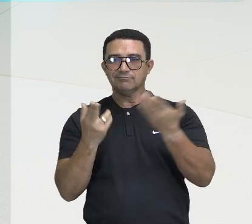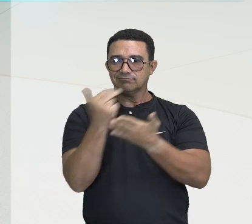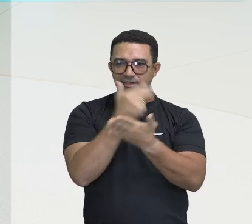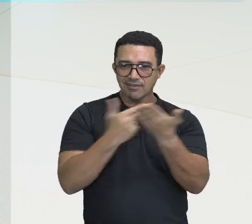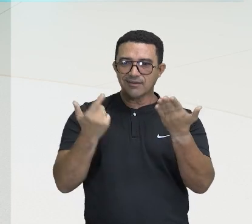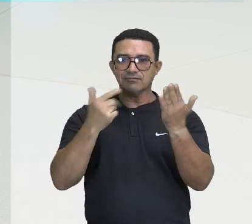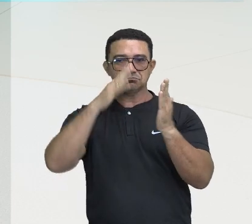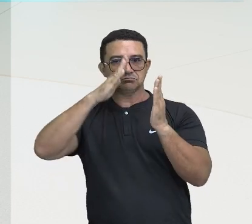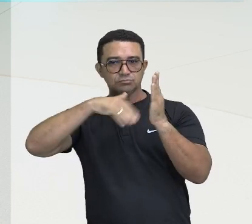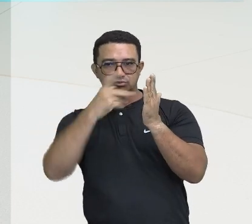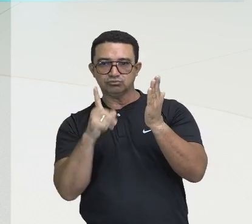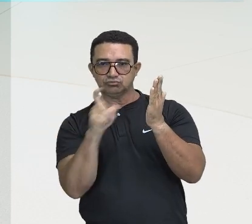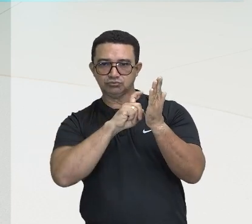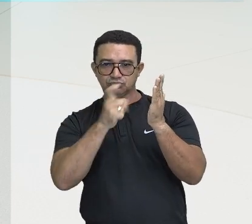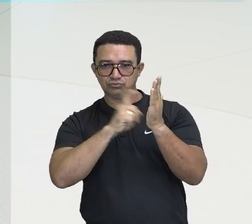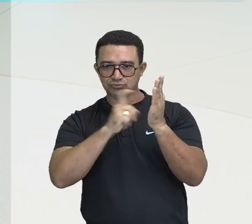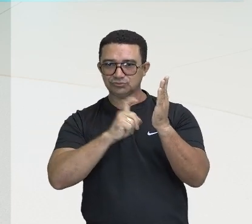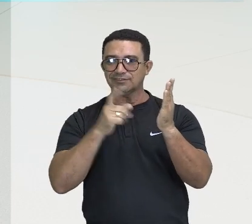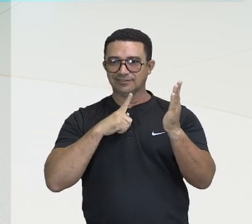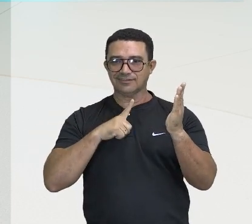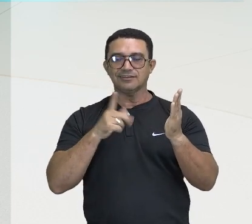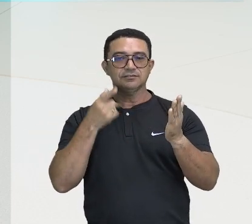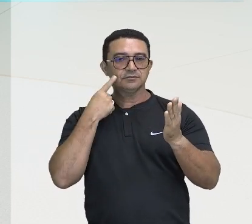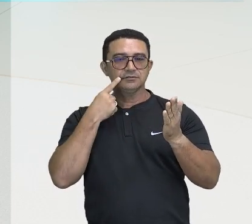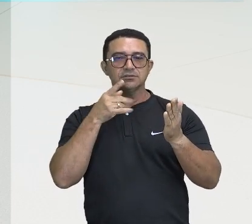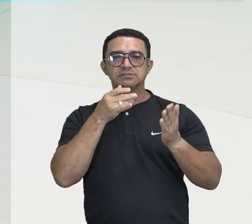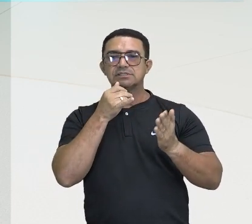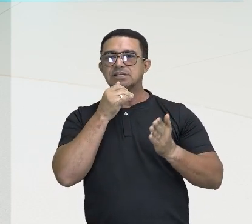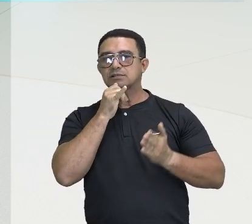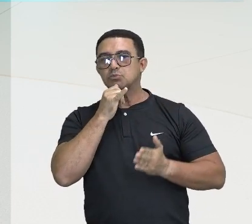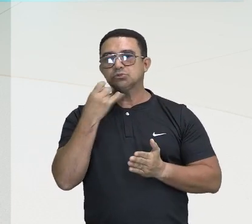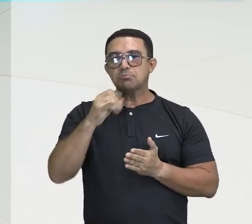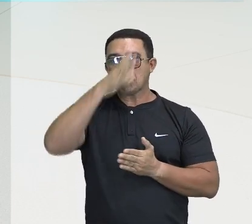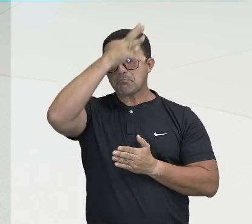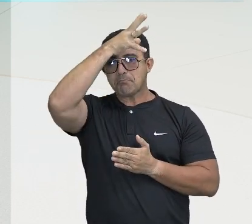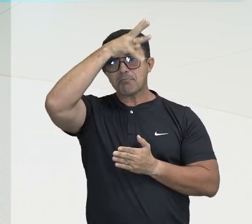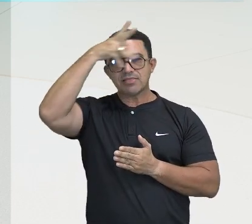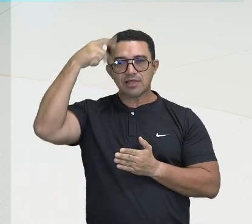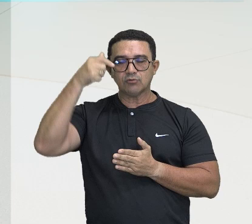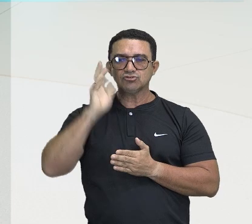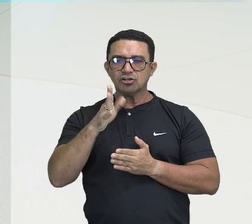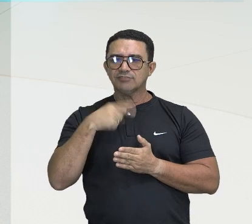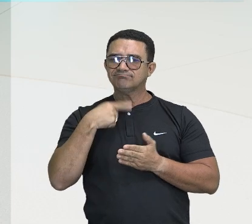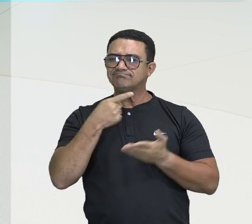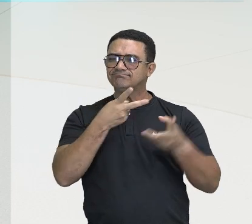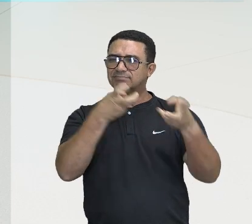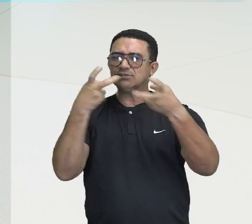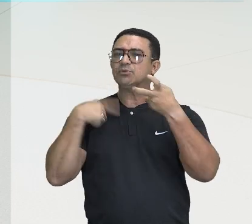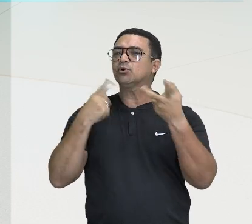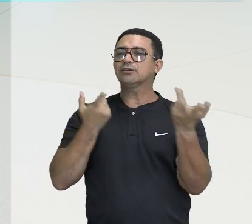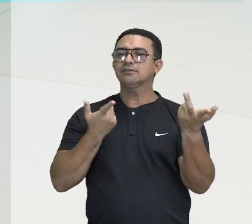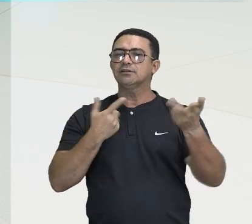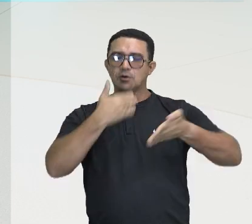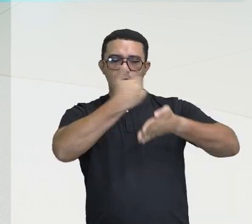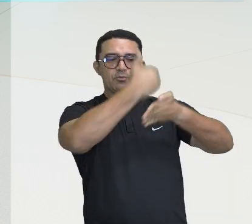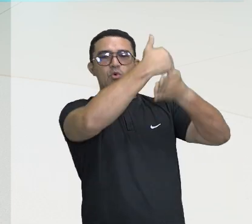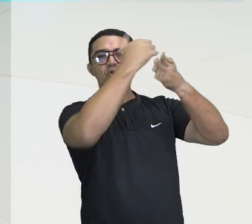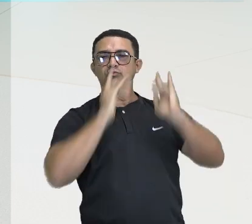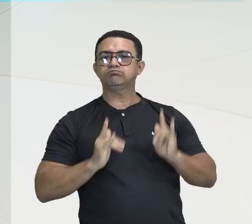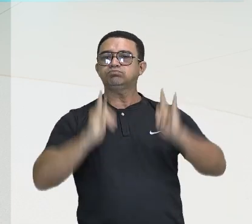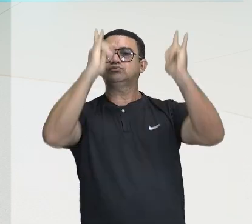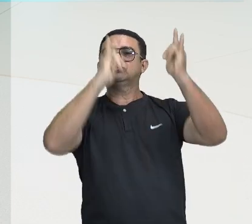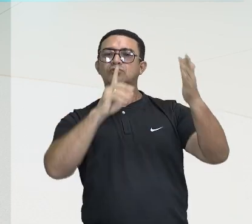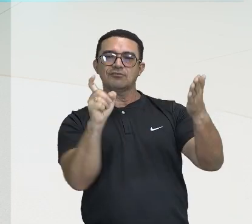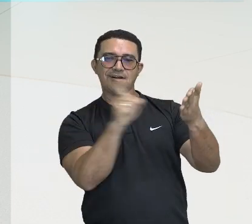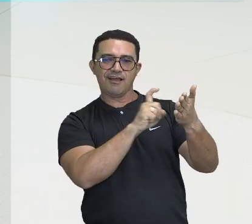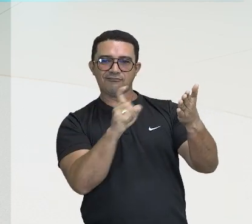tiverem a oportunidade, ou se vocês moram em Manaus, vocês já devem ter observado esses grafites nos prédios,